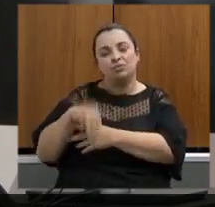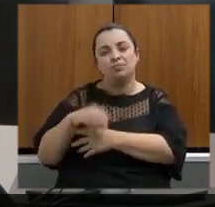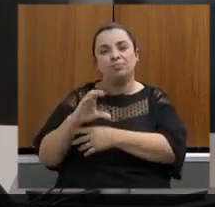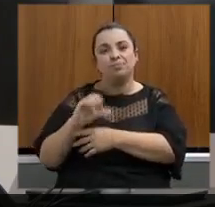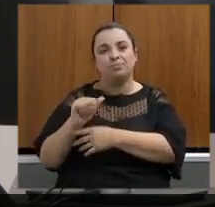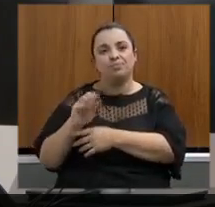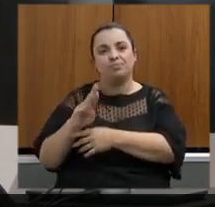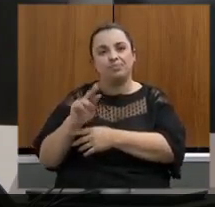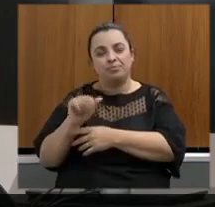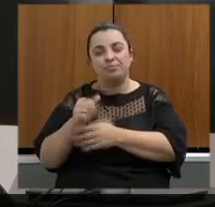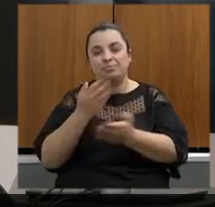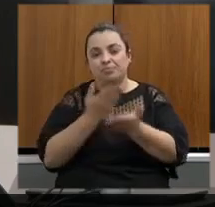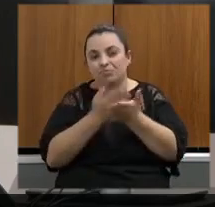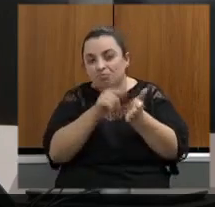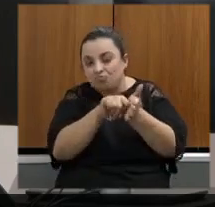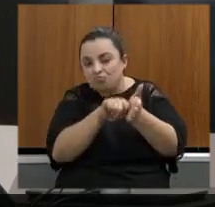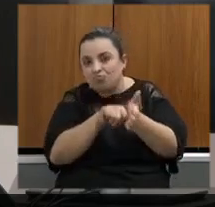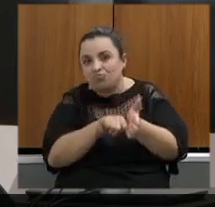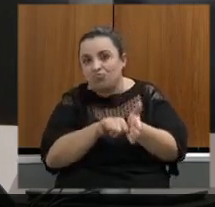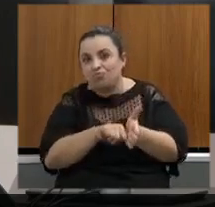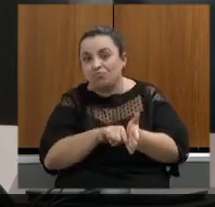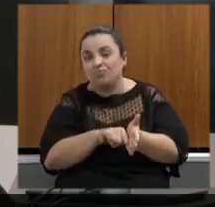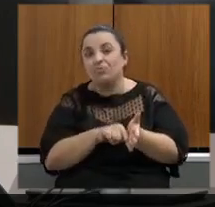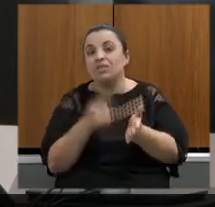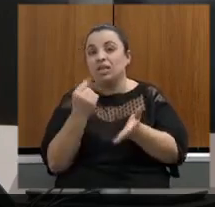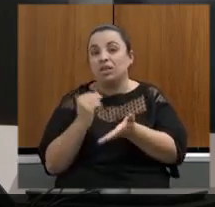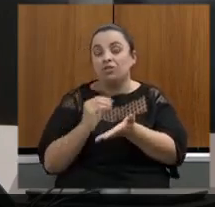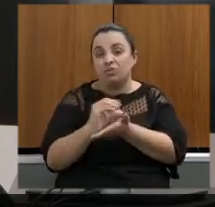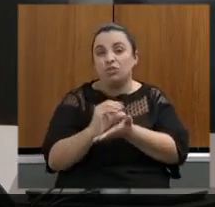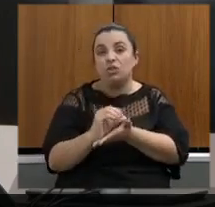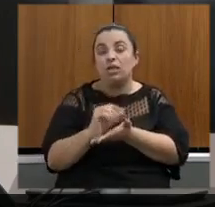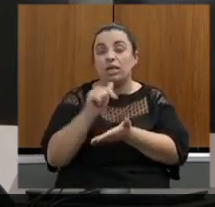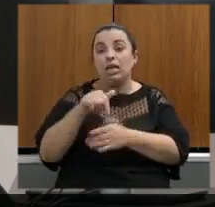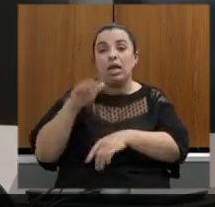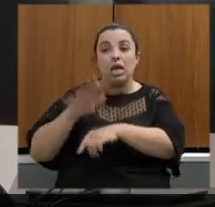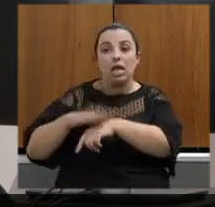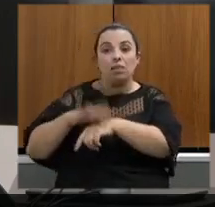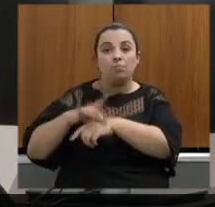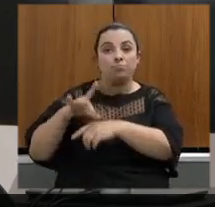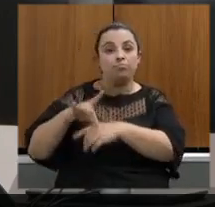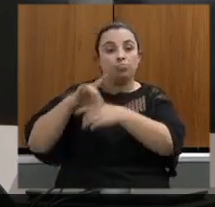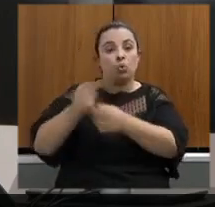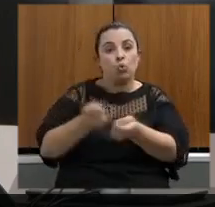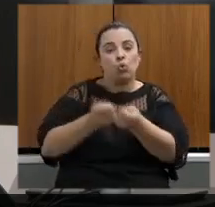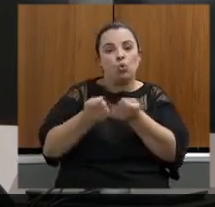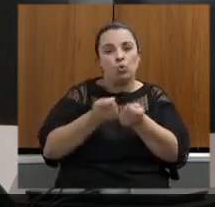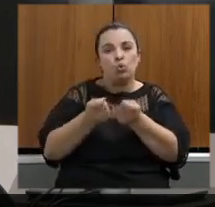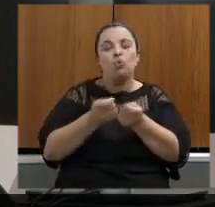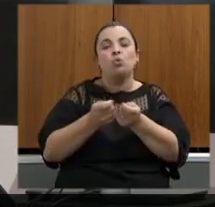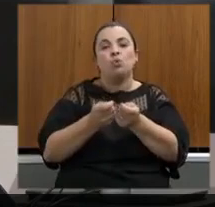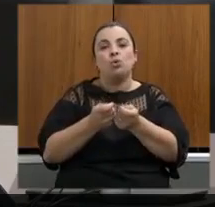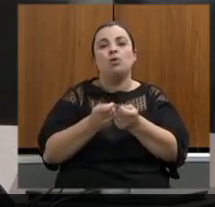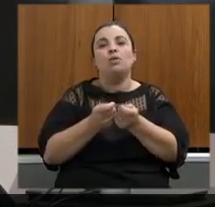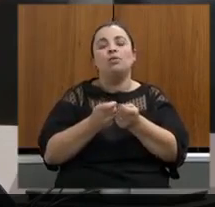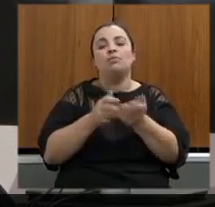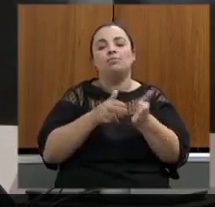investir e ser o autorizatário a linha mineira o Porto do Açu